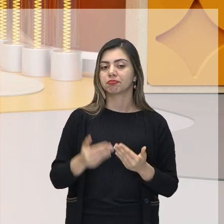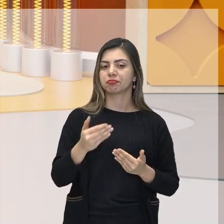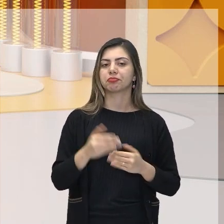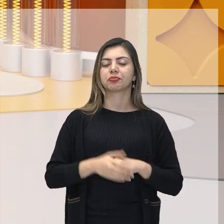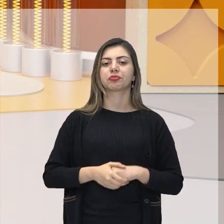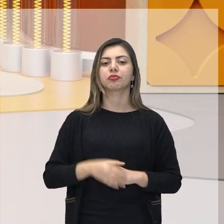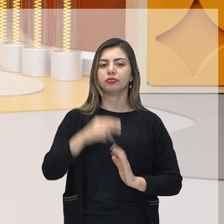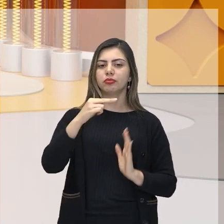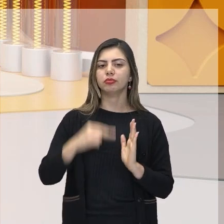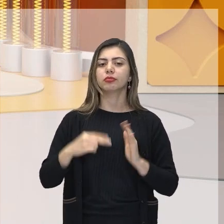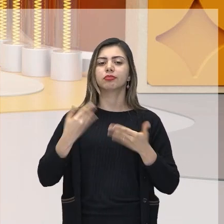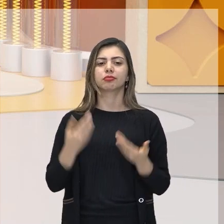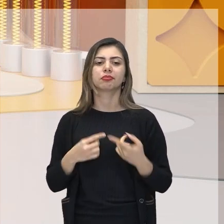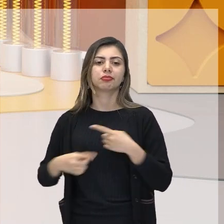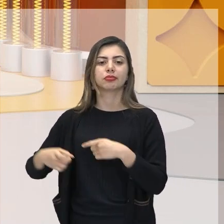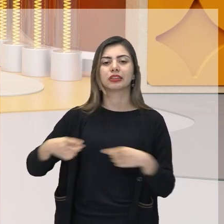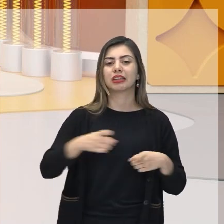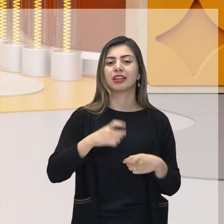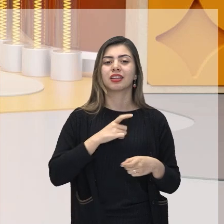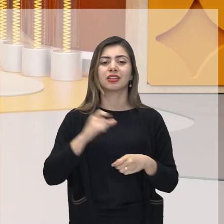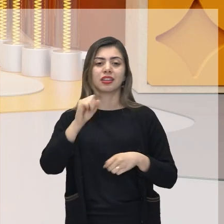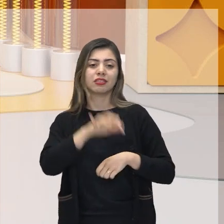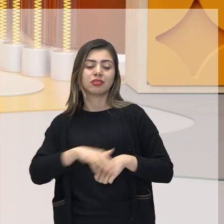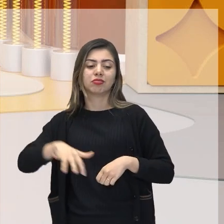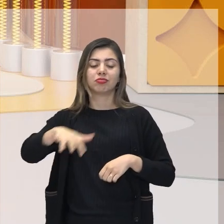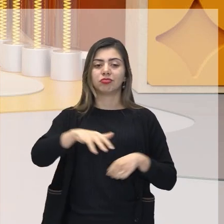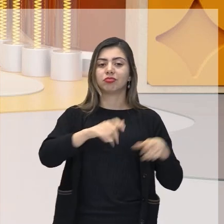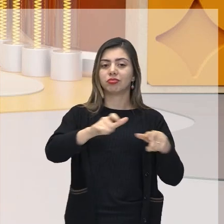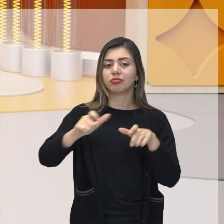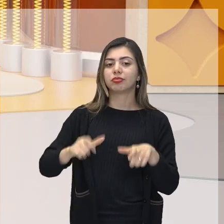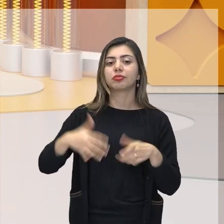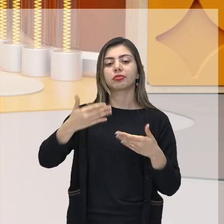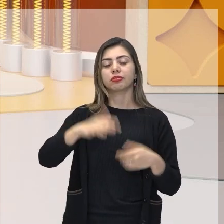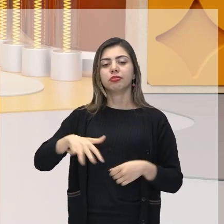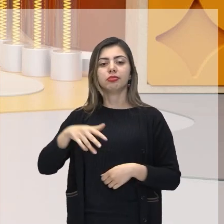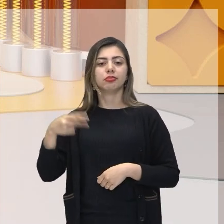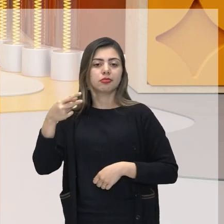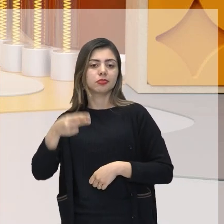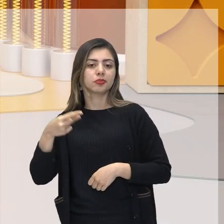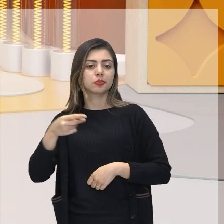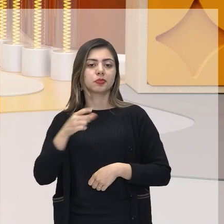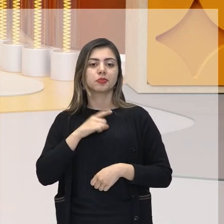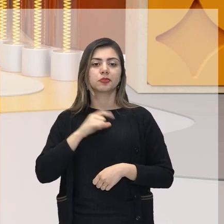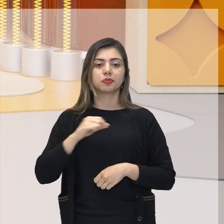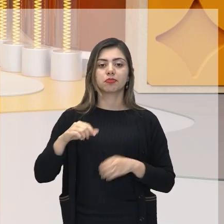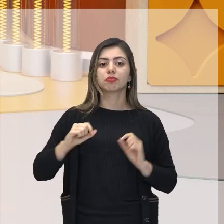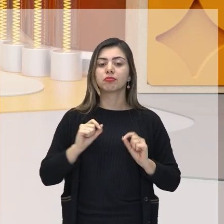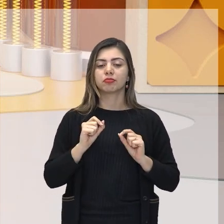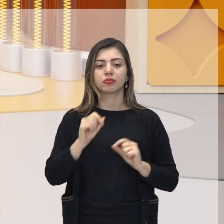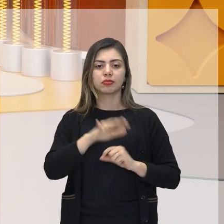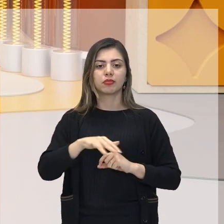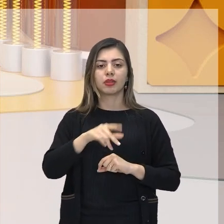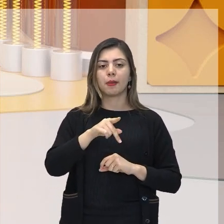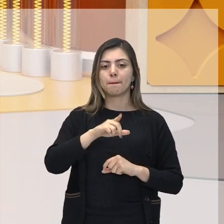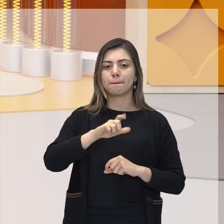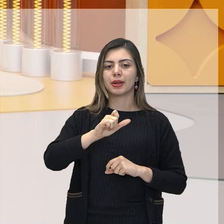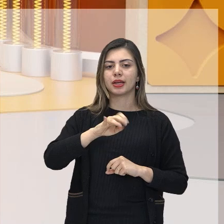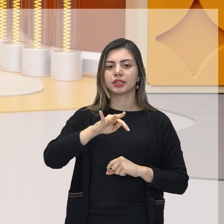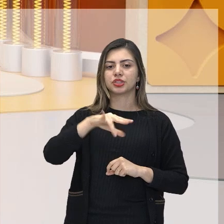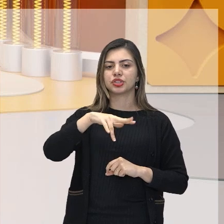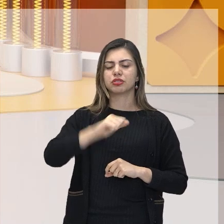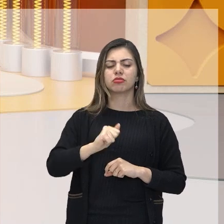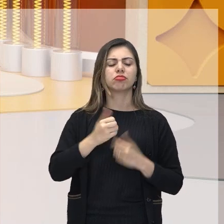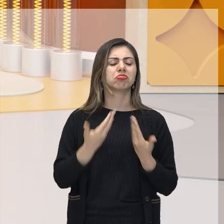desencadeada por uma série de disputas territoriais e políticas na região da Platina. O que é região